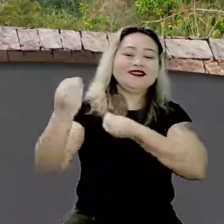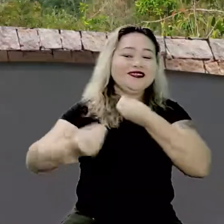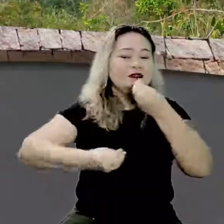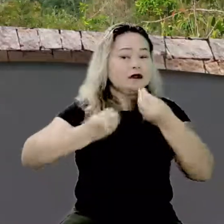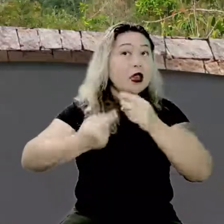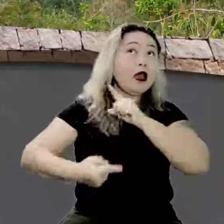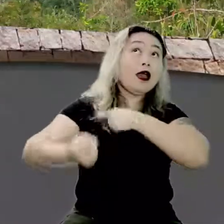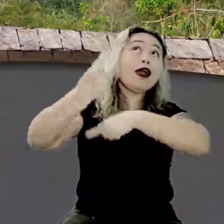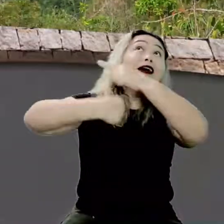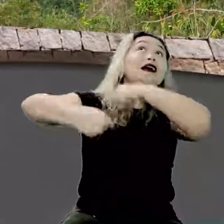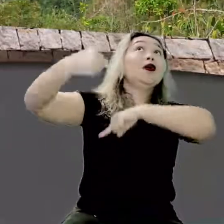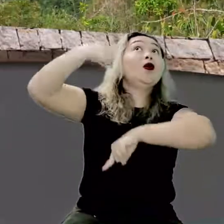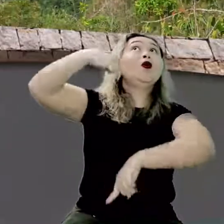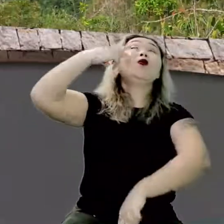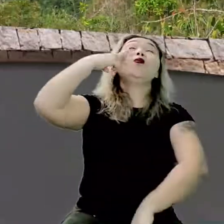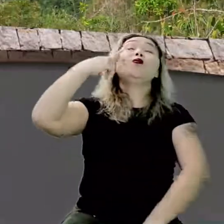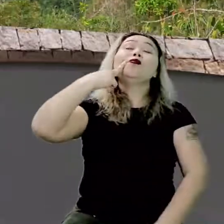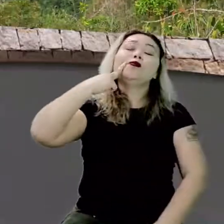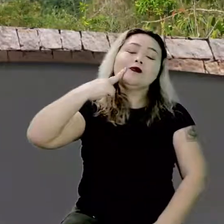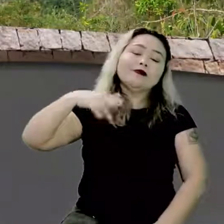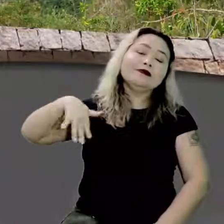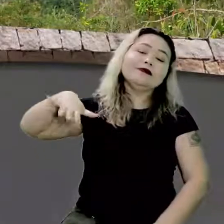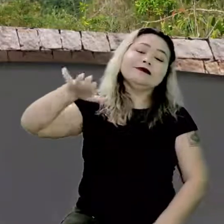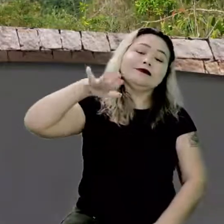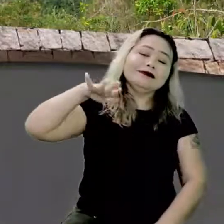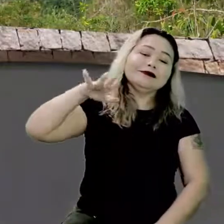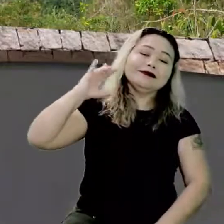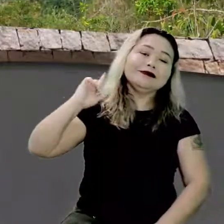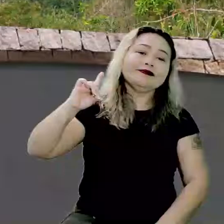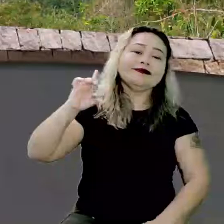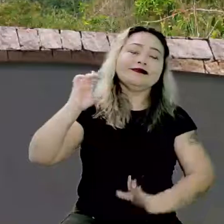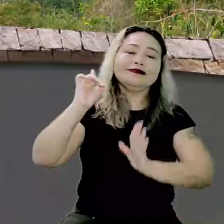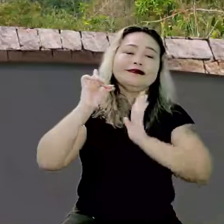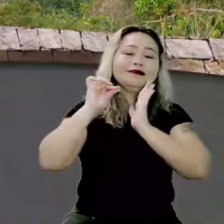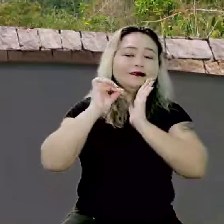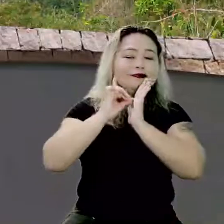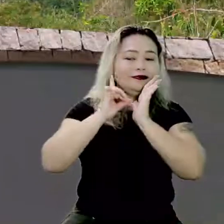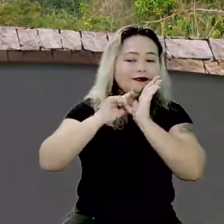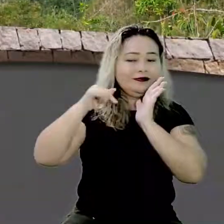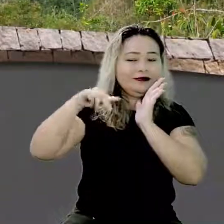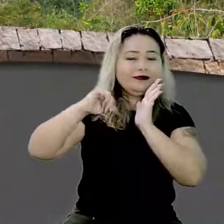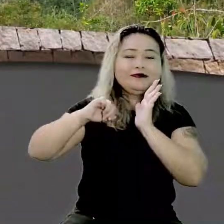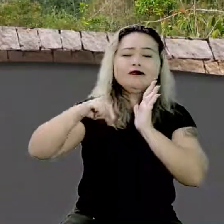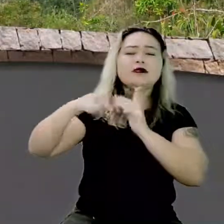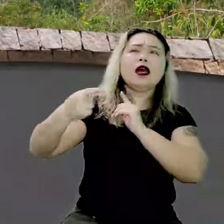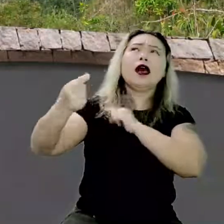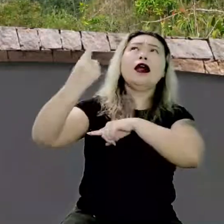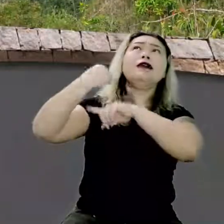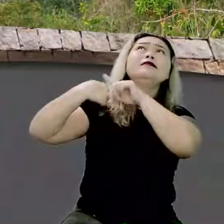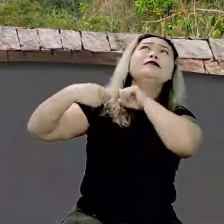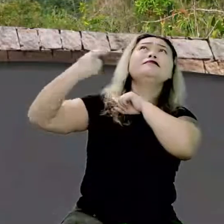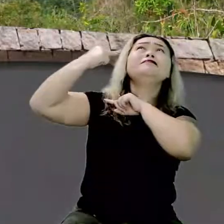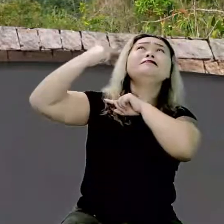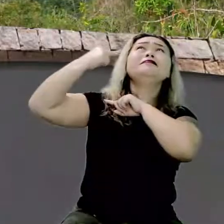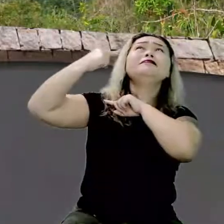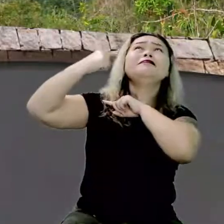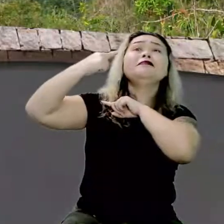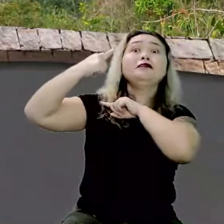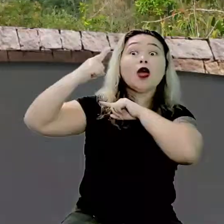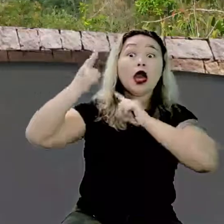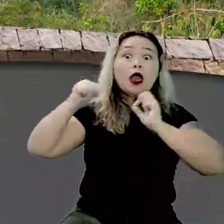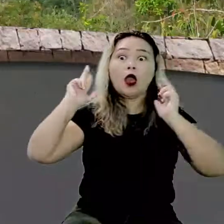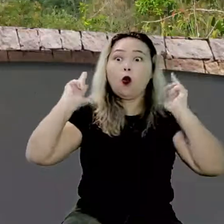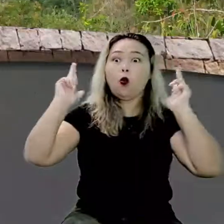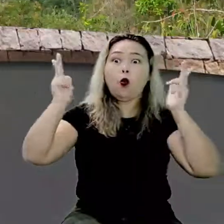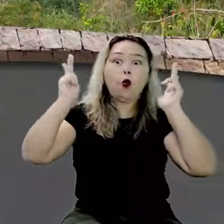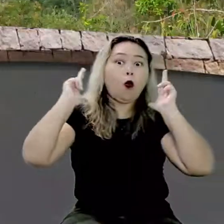era aqui em Rondônia nessa época. Era uma verdadeira,